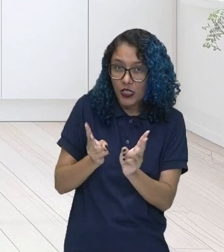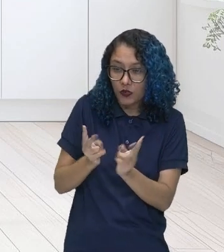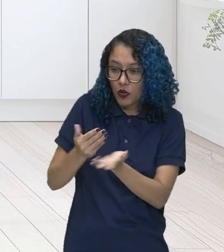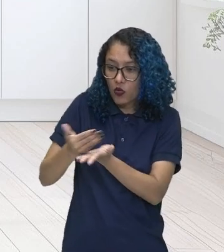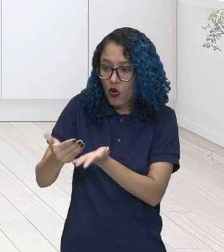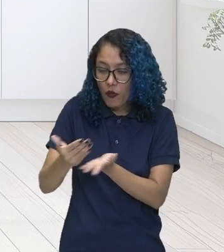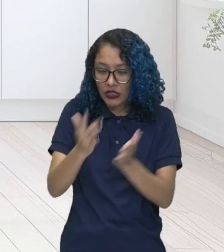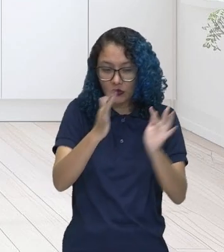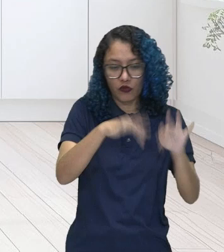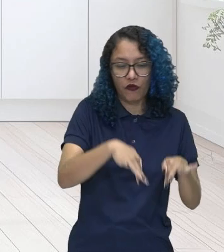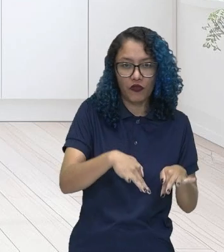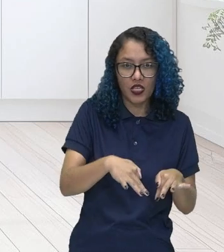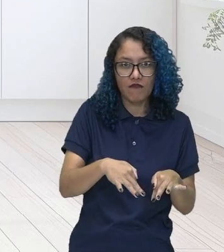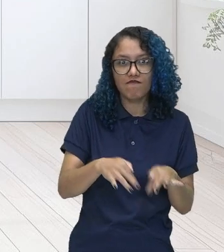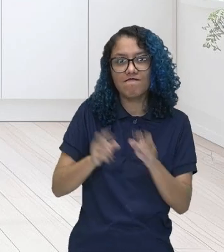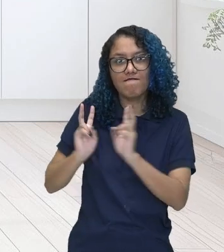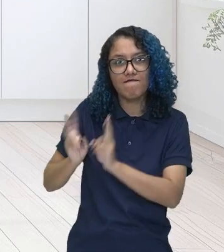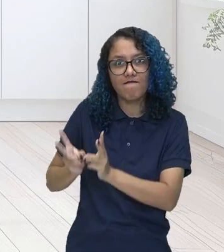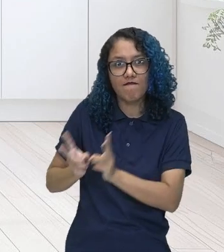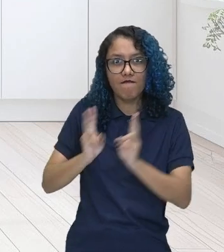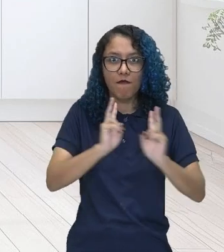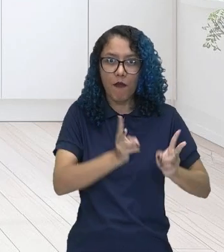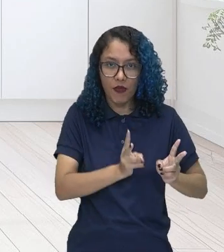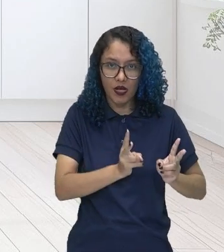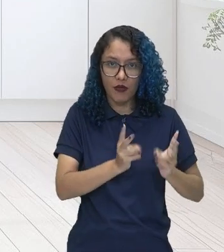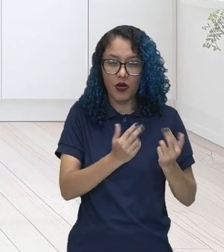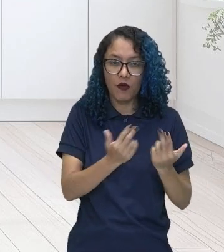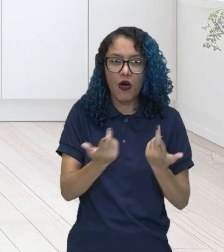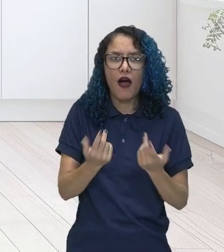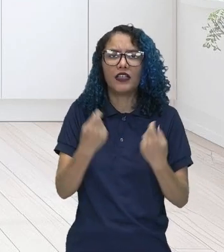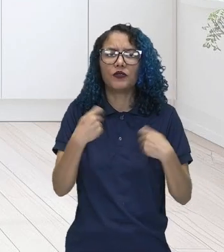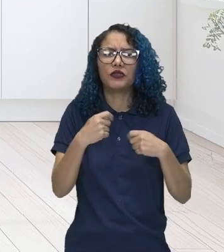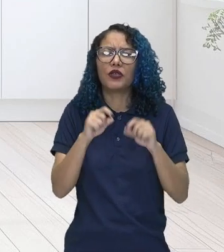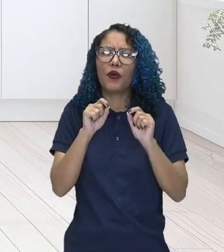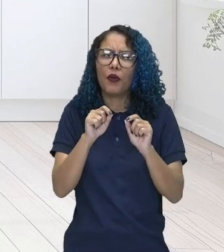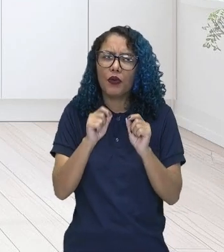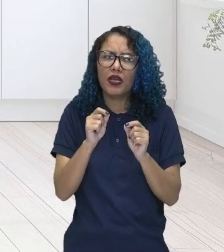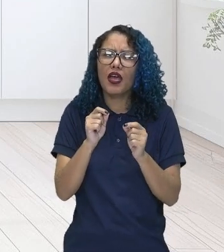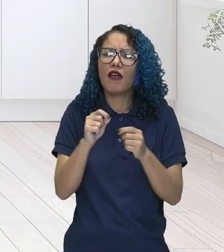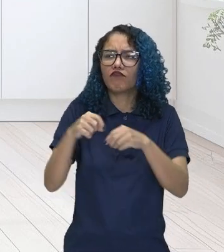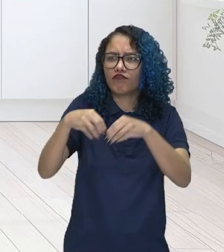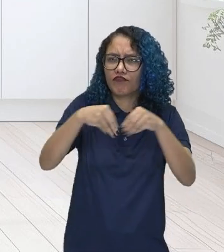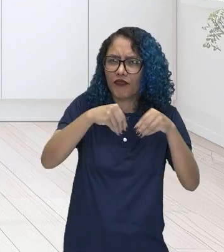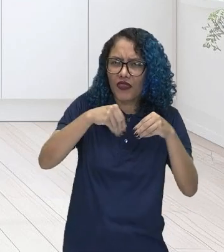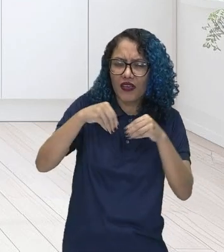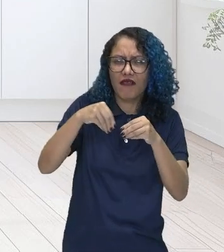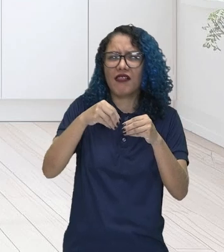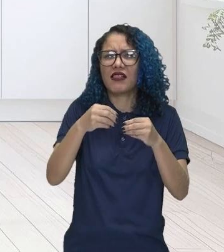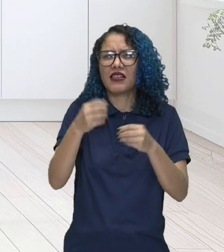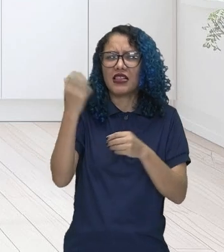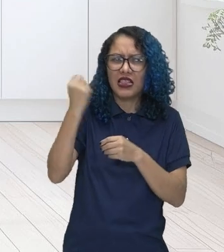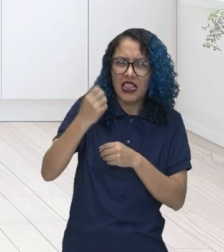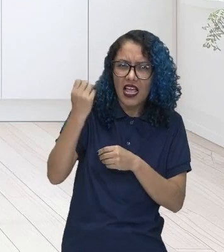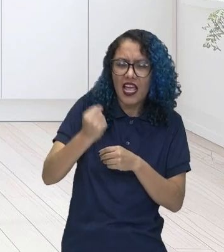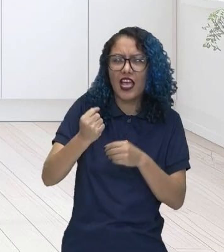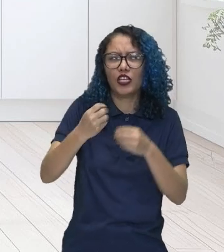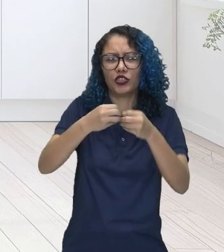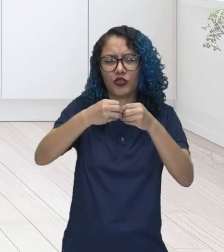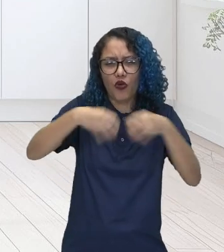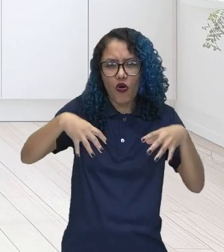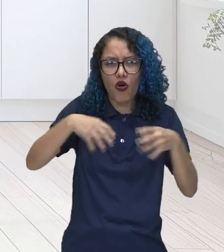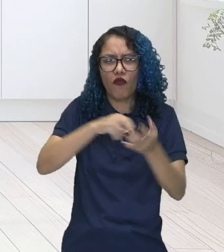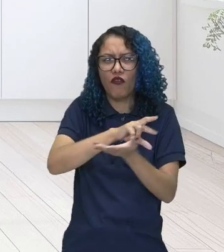vai preparar um bolo, a gente precisa dos ovos, do leite, do trigo e após essa transformação